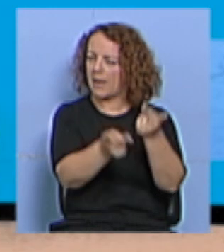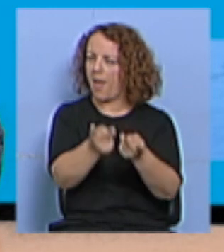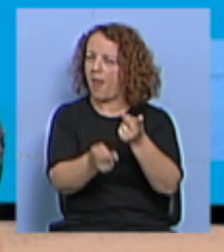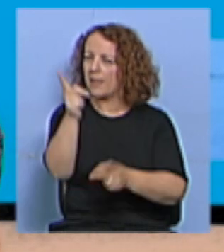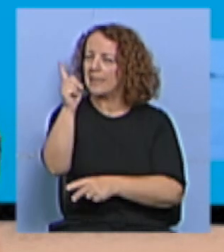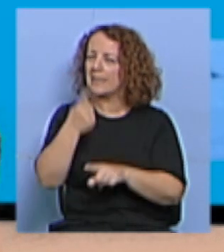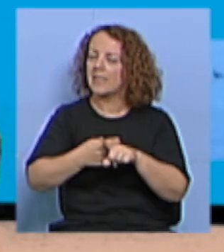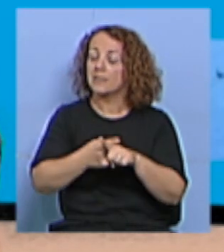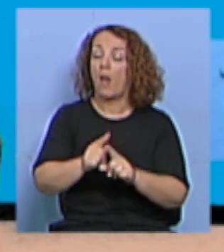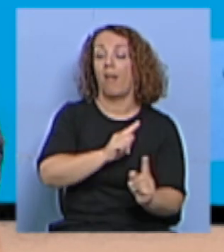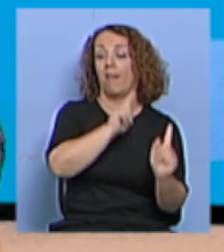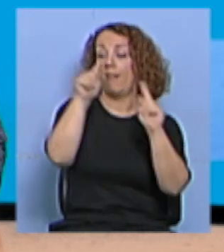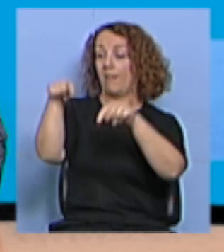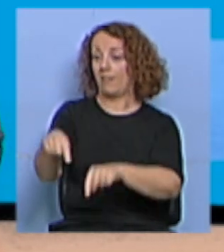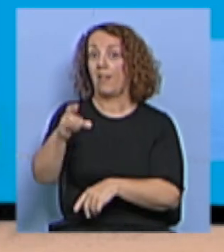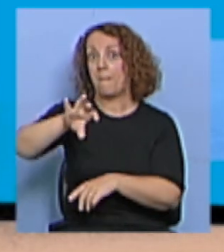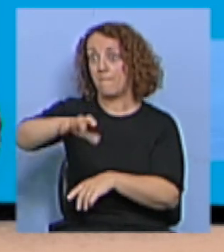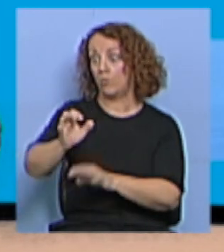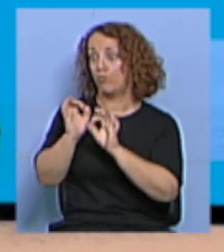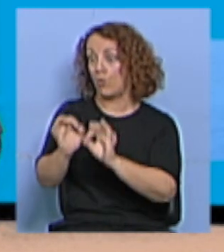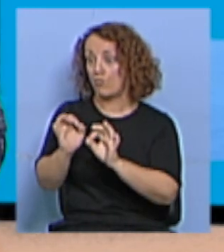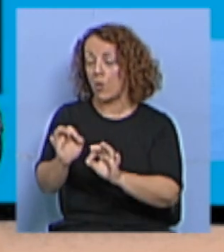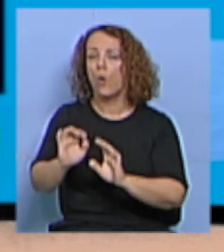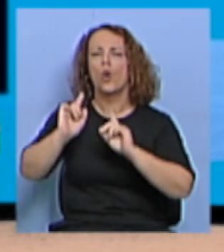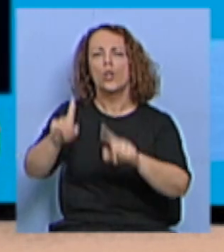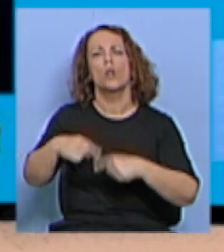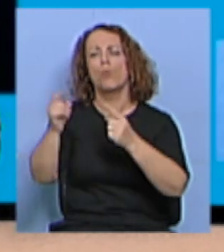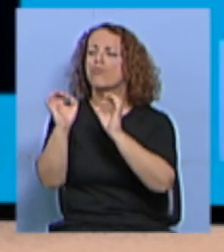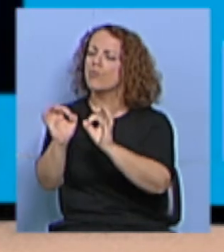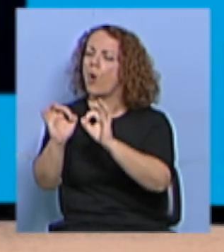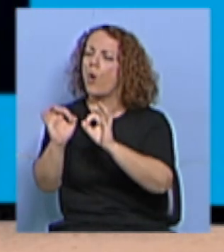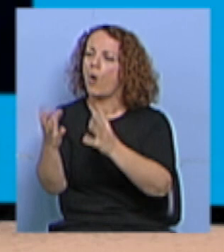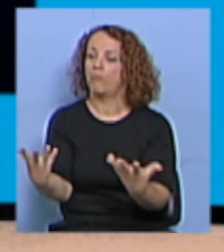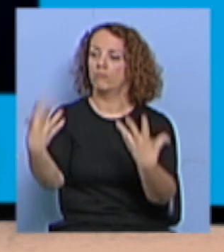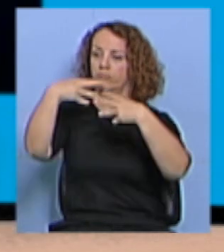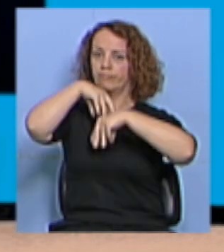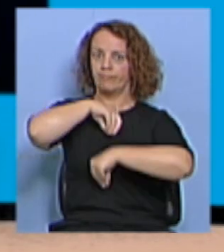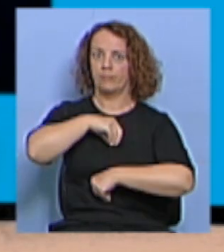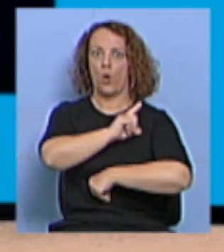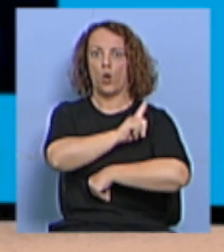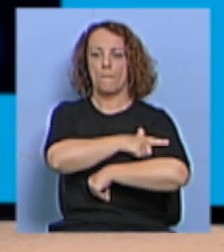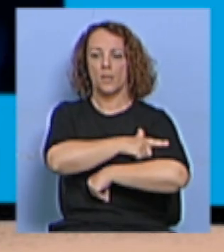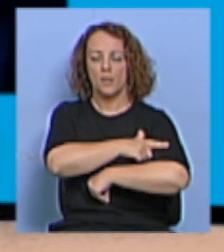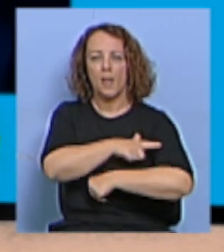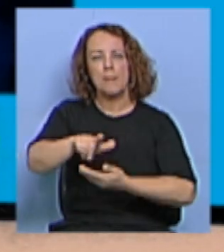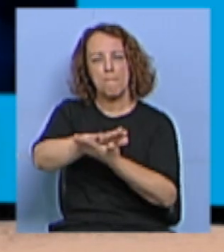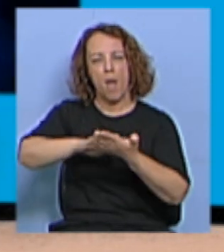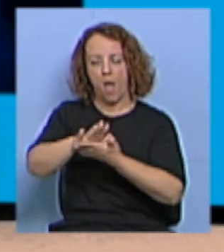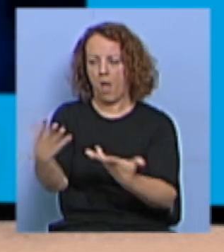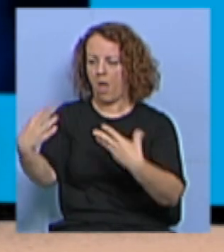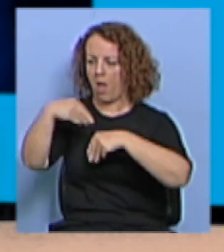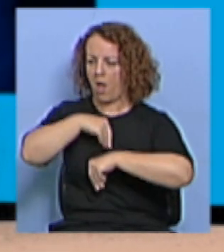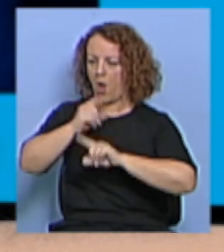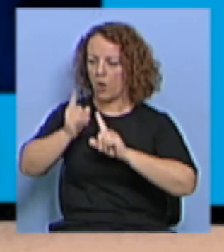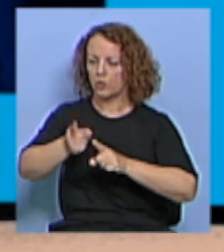no regresso, perceber que tipo de soft skills é que o voluntário ganhou ao longo da sua experiência e como é que isso pode